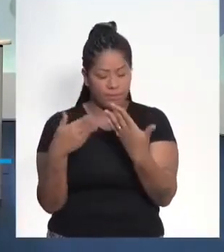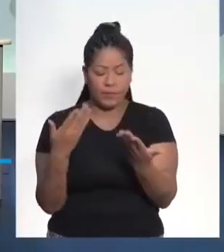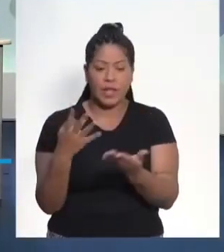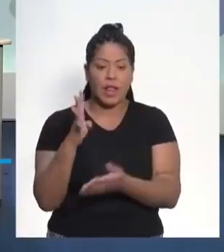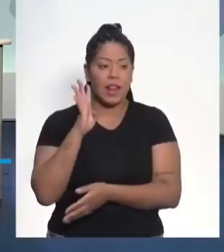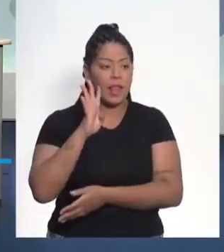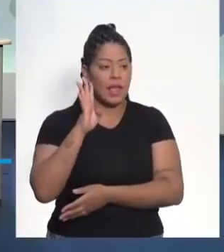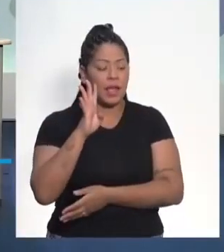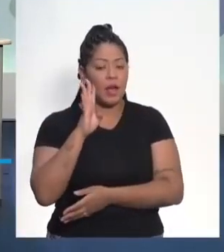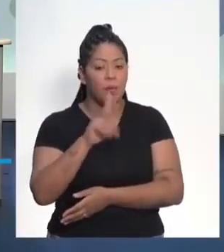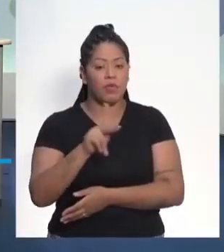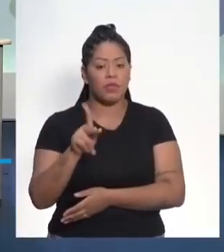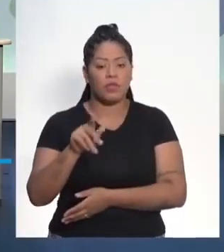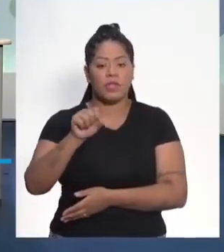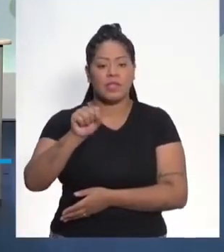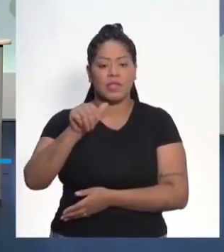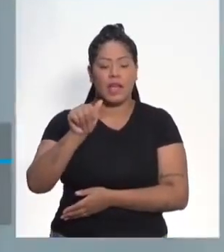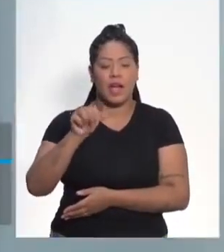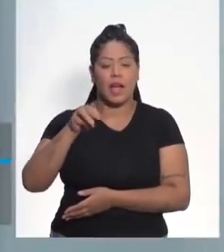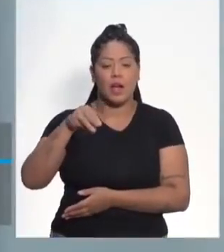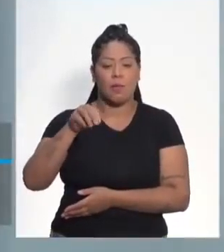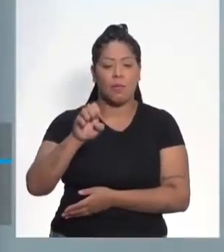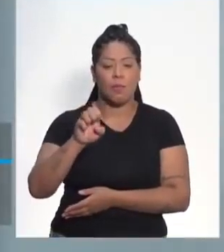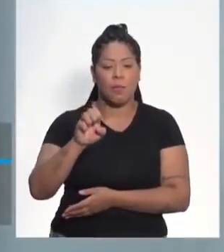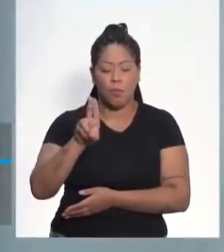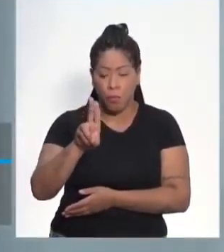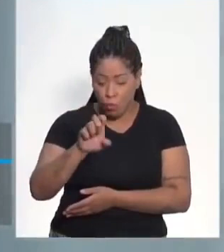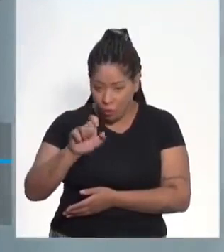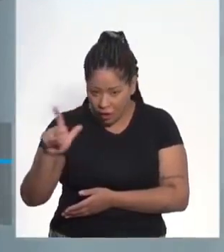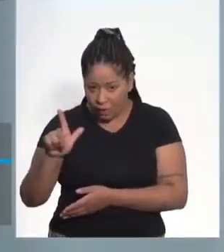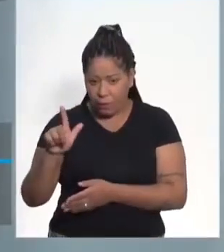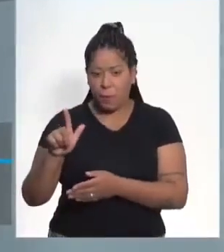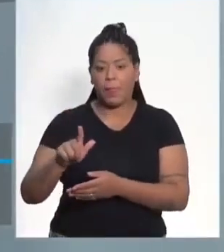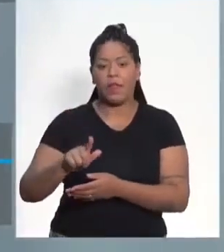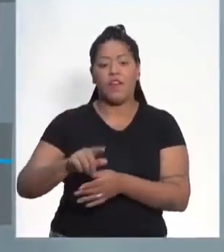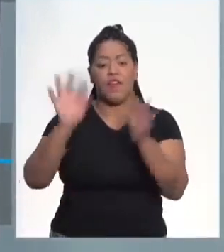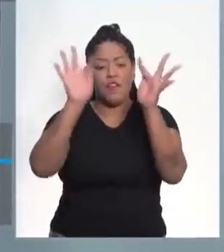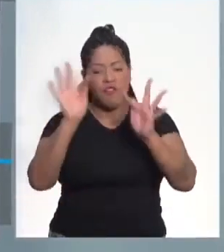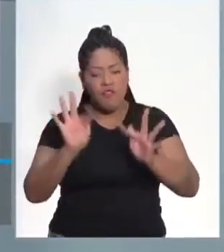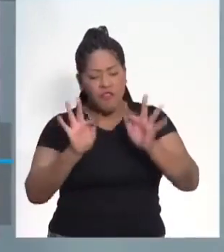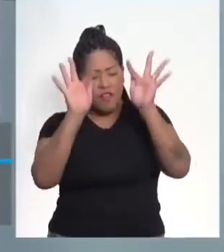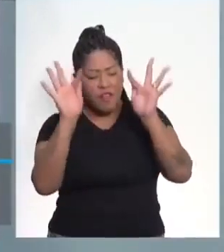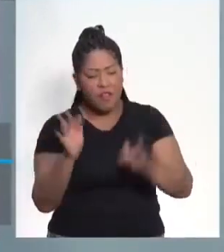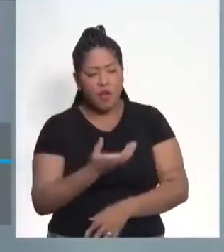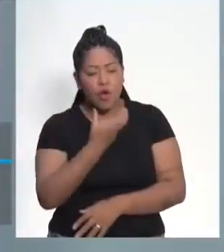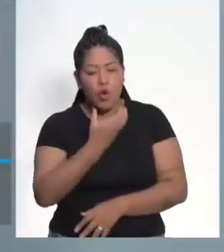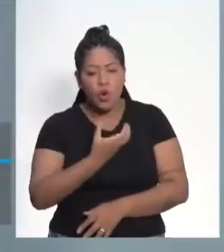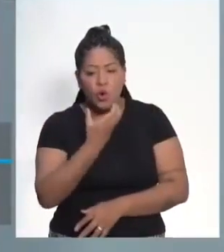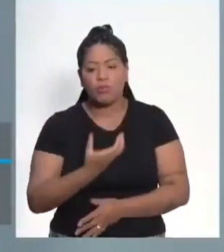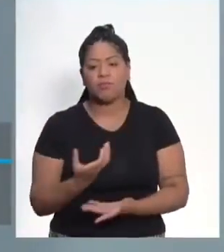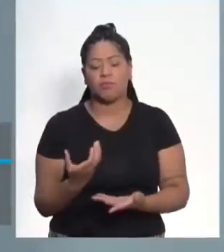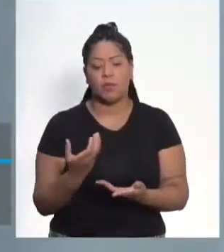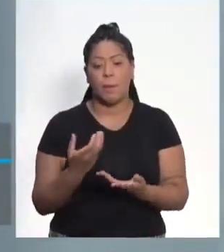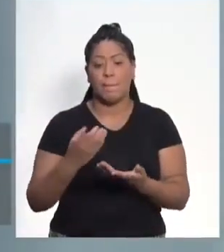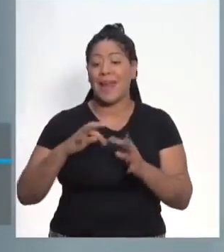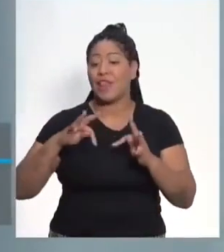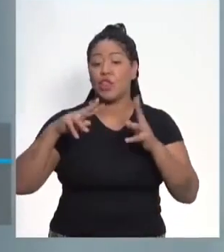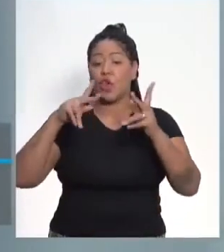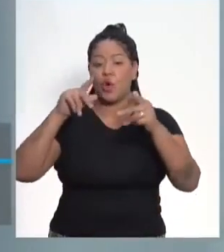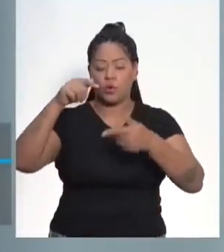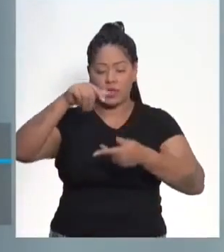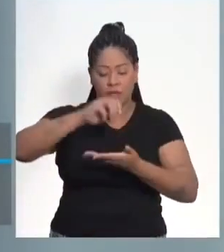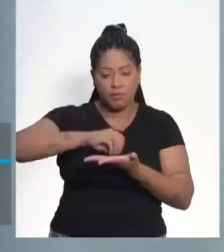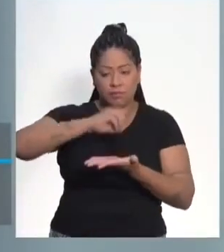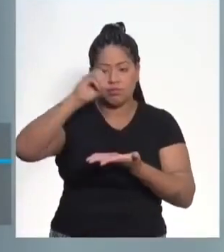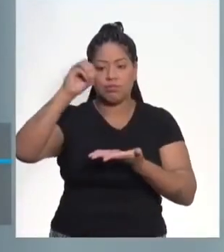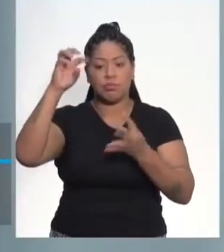conversa. Professor Samuel mandando aqui um Feliz Natal e um próspero ano novo para todos nós, tá? Tá aqui do Centro de Mídias, equipe de produção. Obrigado,